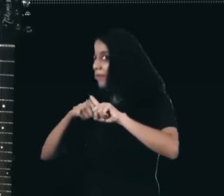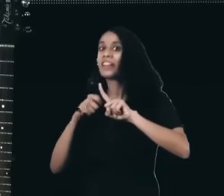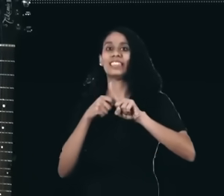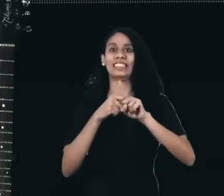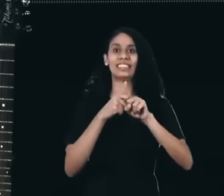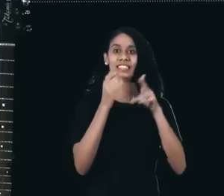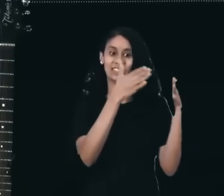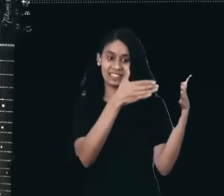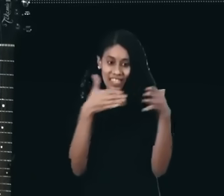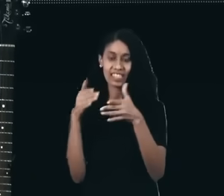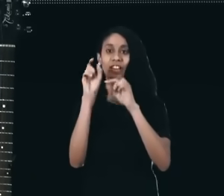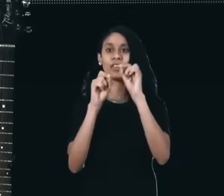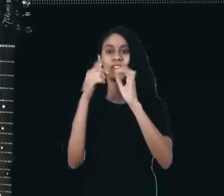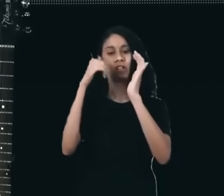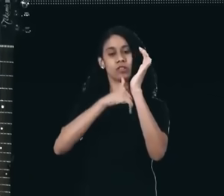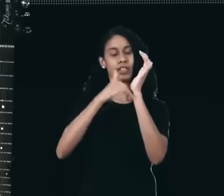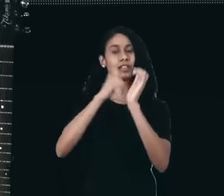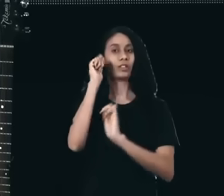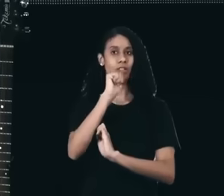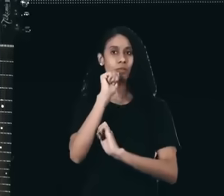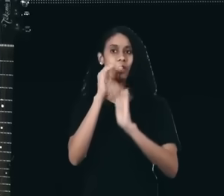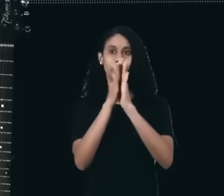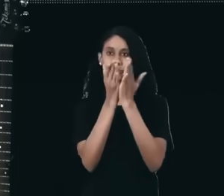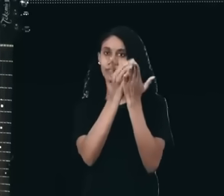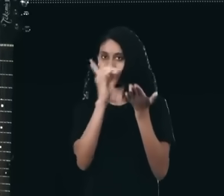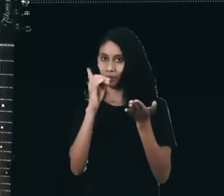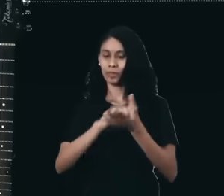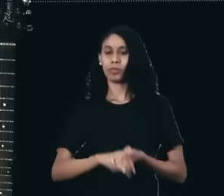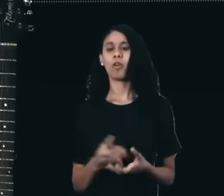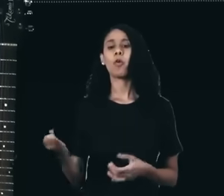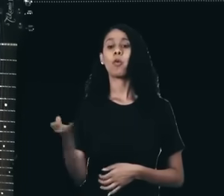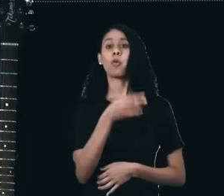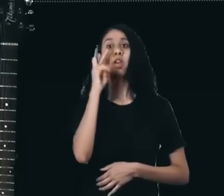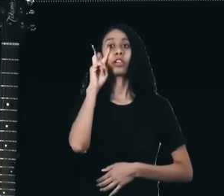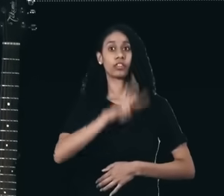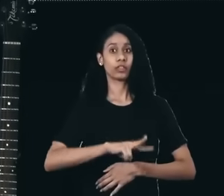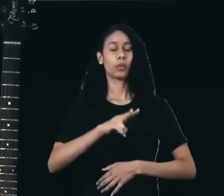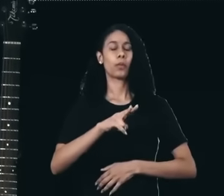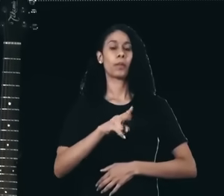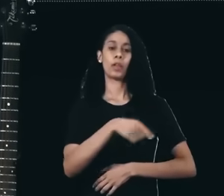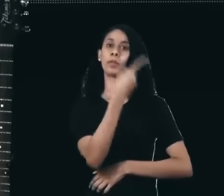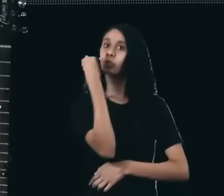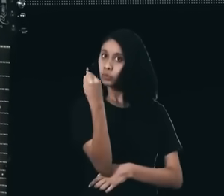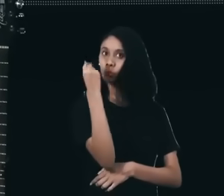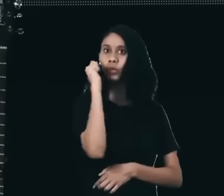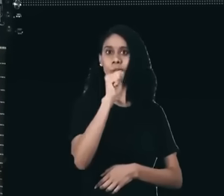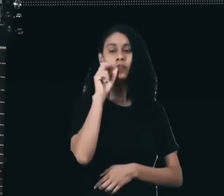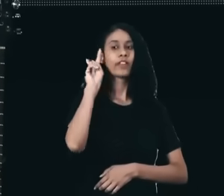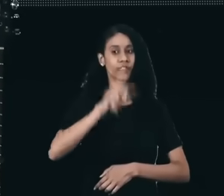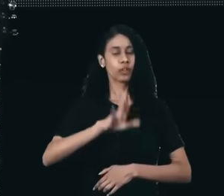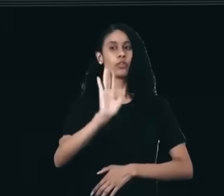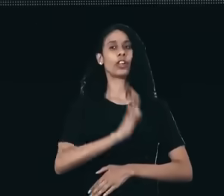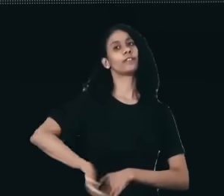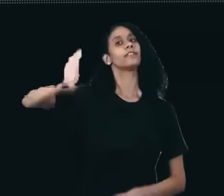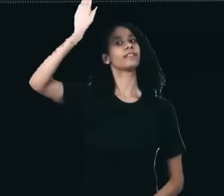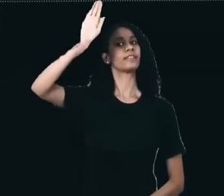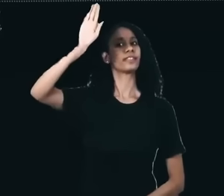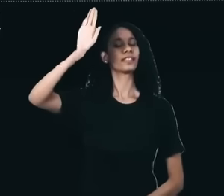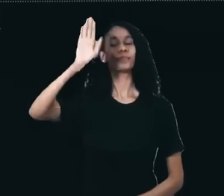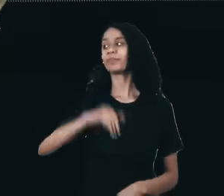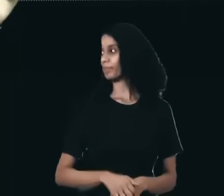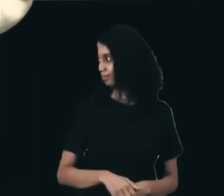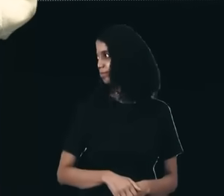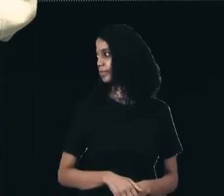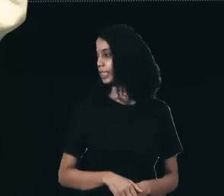de mensagens que é Os Segredos das Mulheres da Bíblia. Quantas aqui assistiram? Pelo menos uma mulher aqui. Levanta sua mão se você assistiu. Se